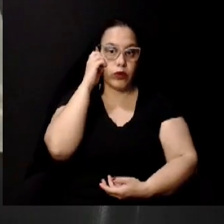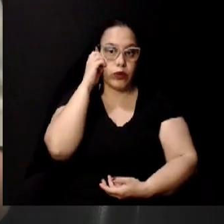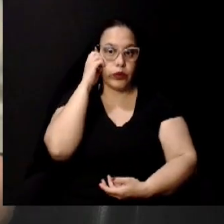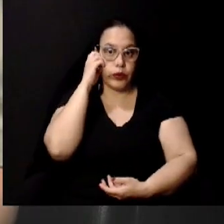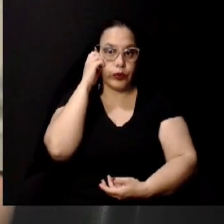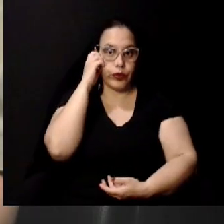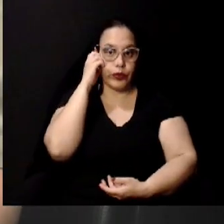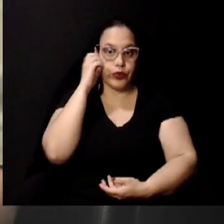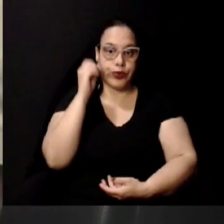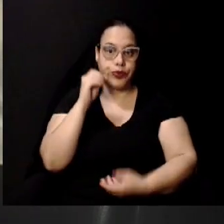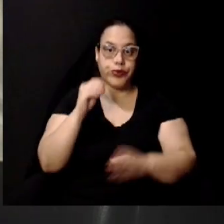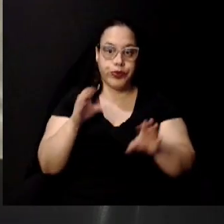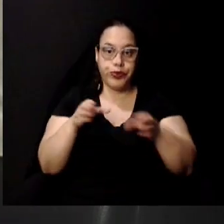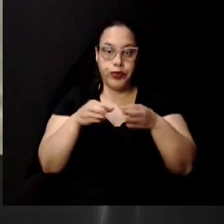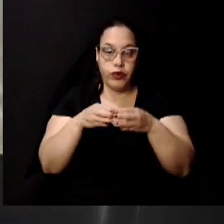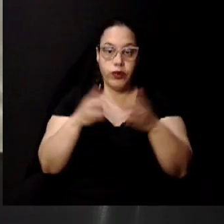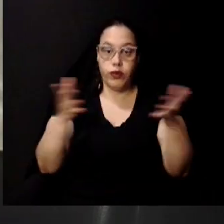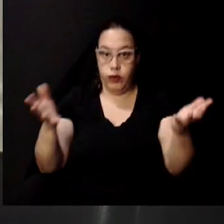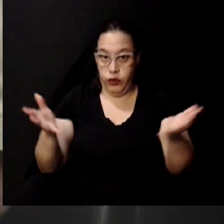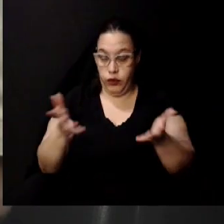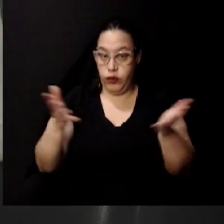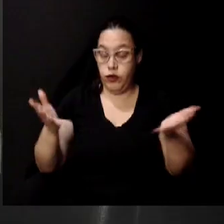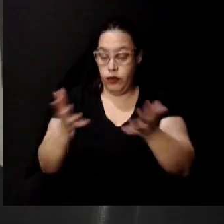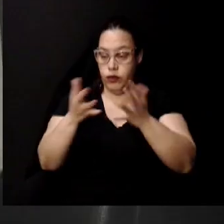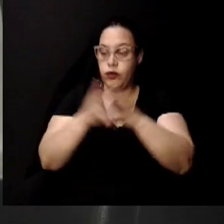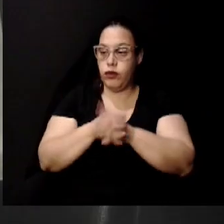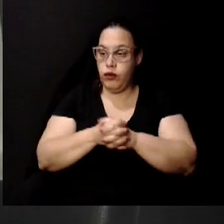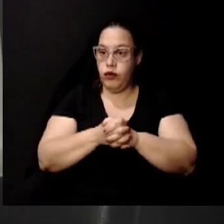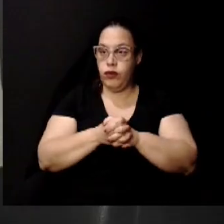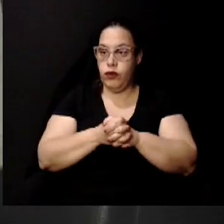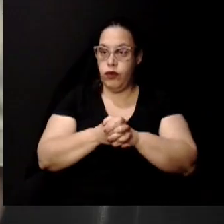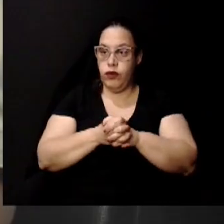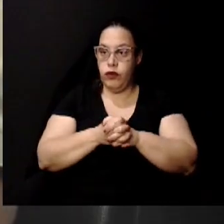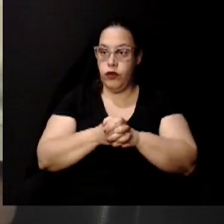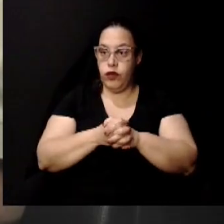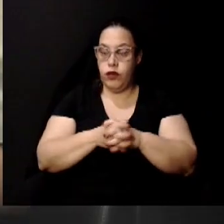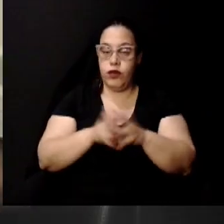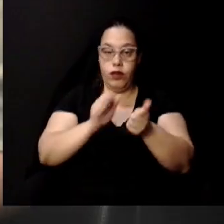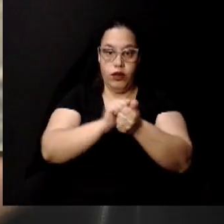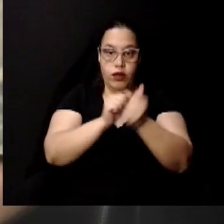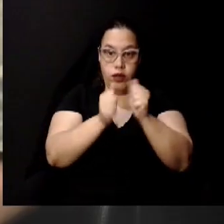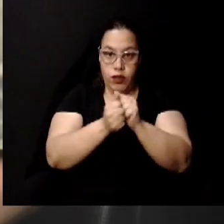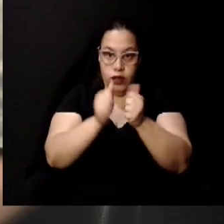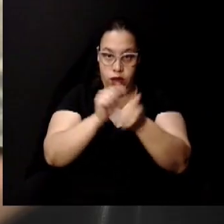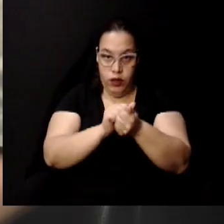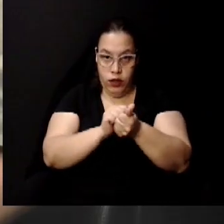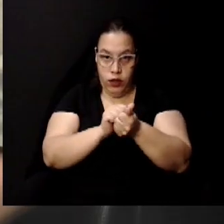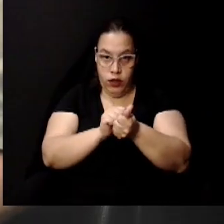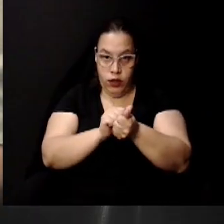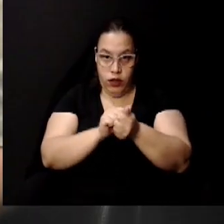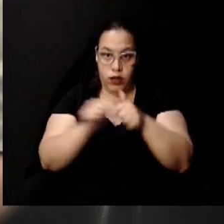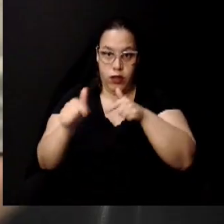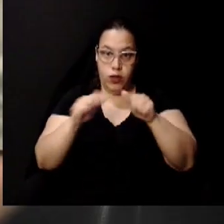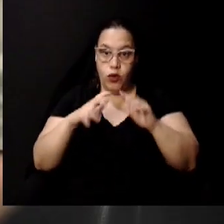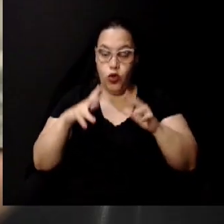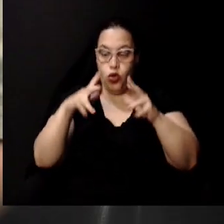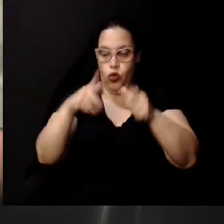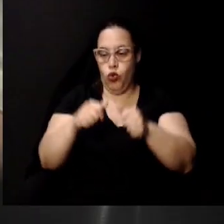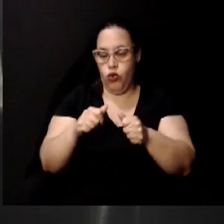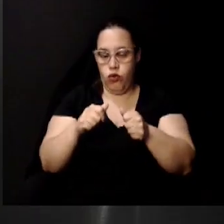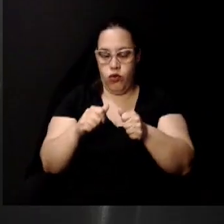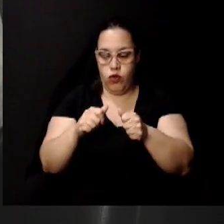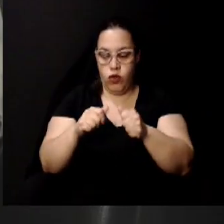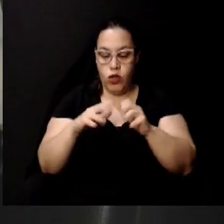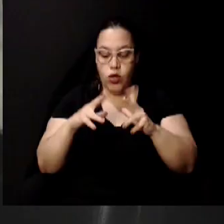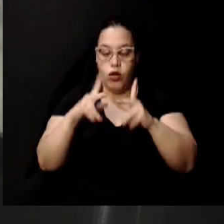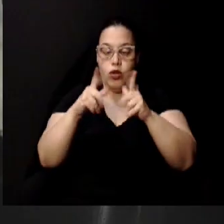conjunto de iniciativas para recompor as condições de trabalho de todos os seus